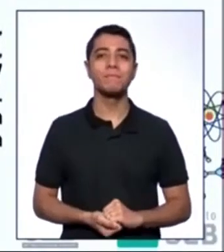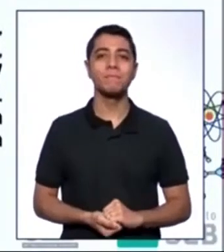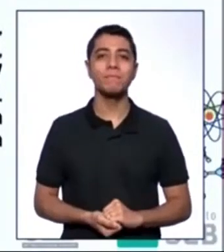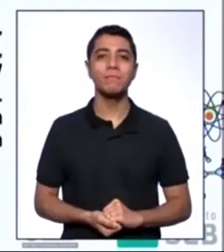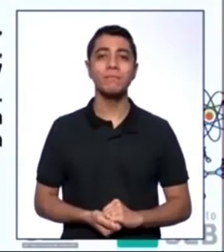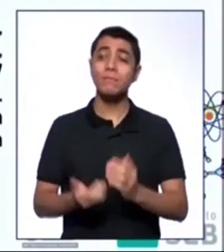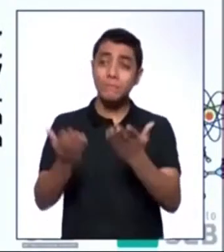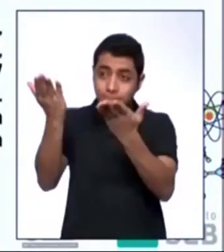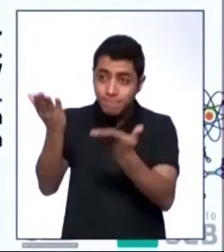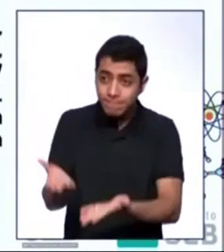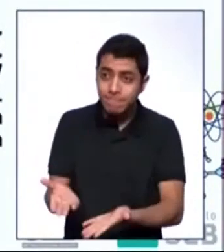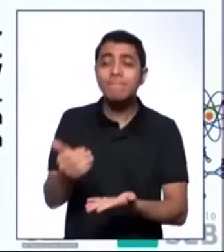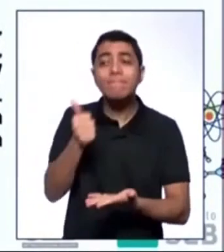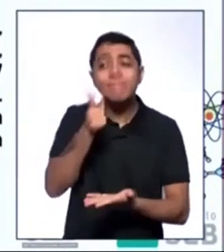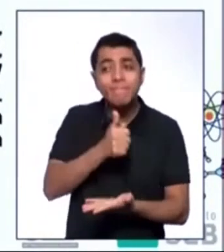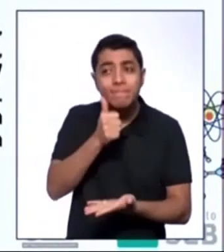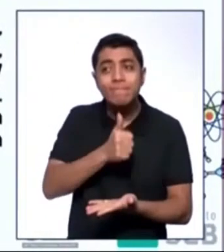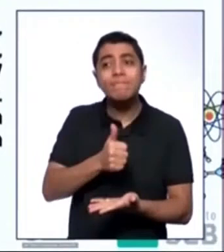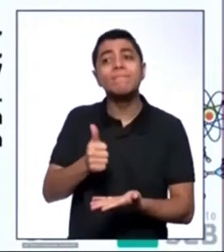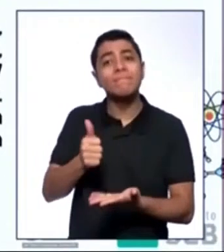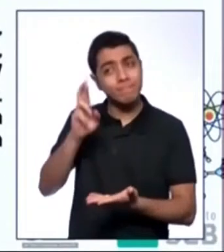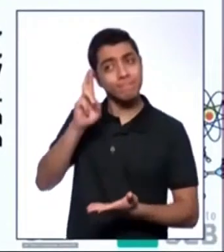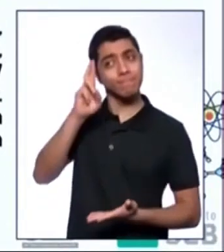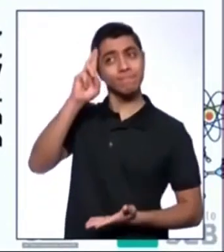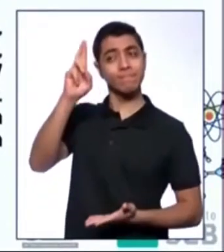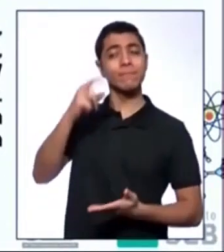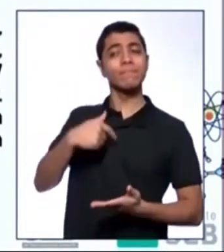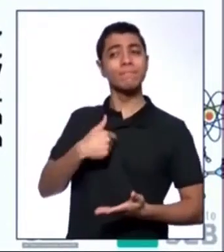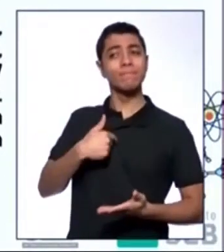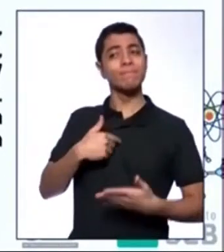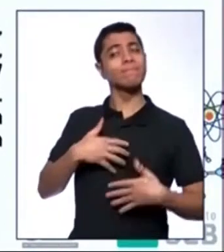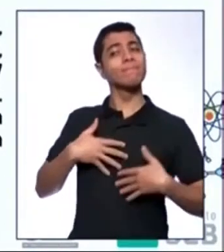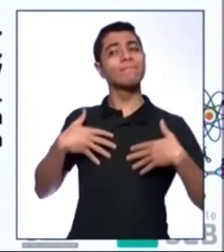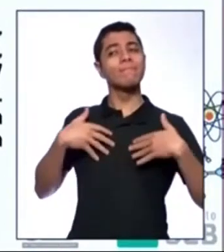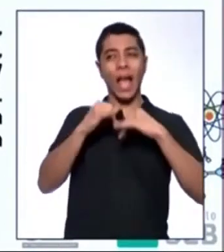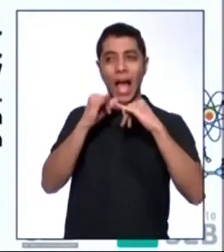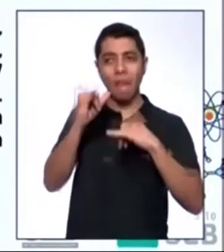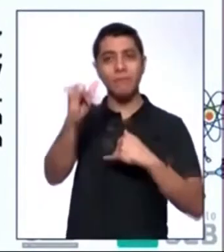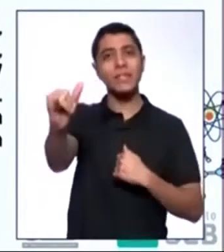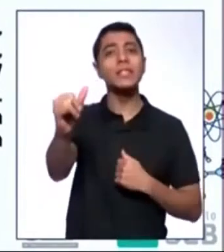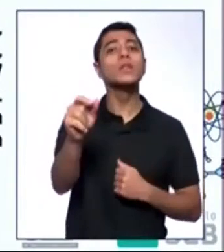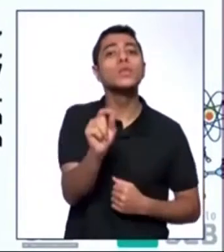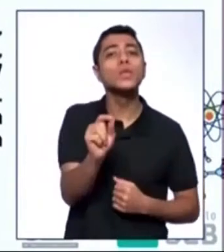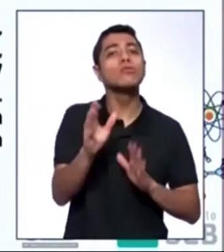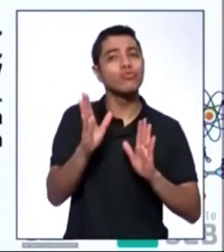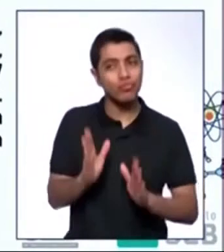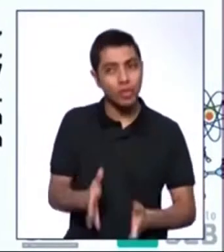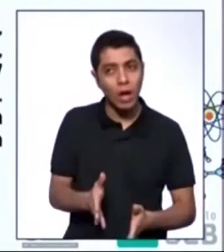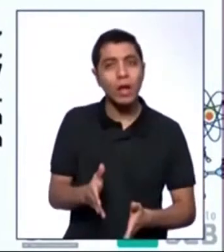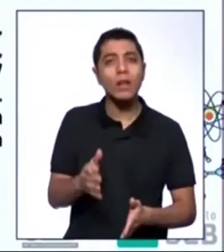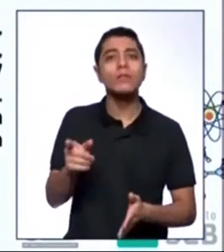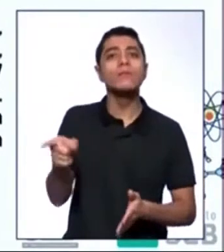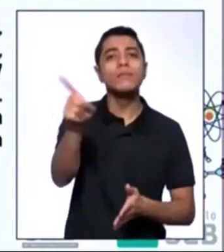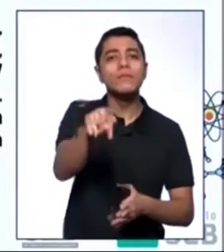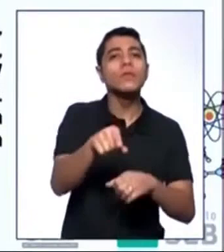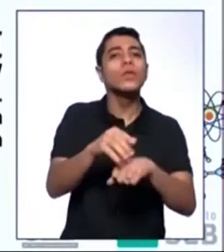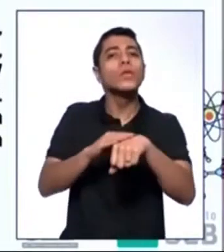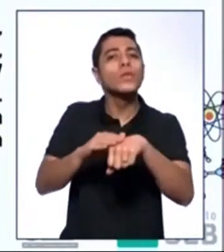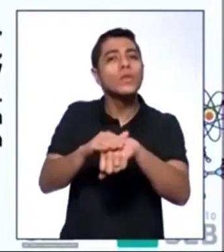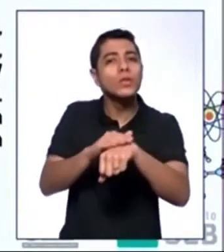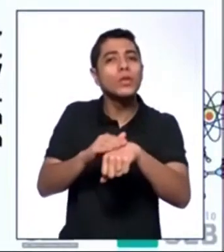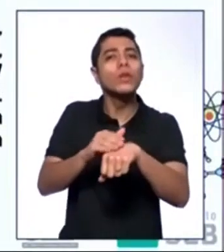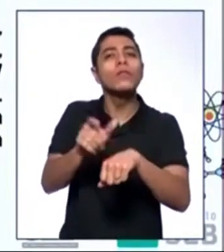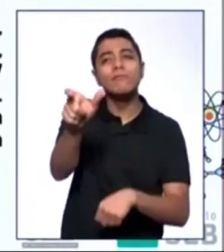honra de comunicar a Vossa Senhoria que resolvi, de acordo com o que foi conversado com seu ilustre progenitor, o